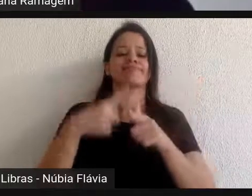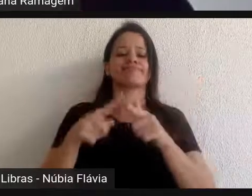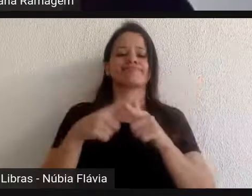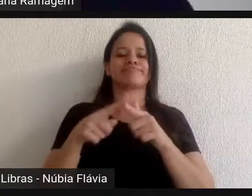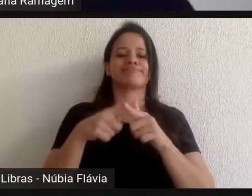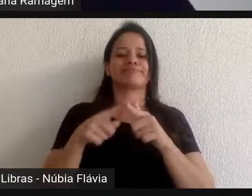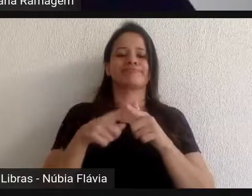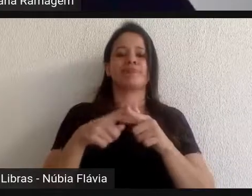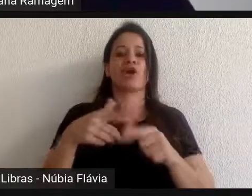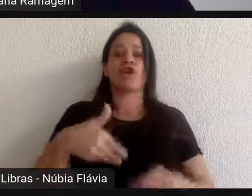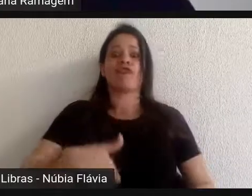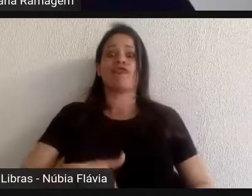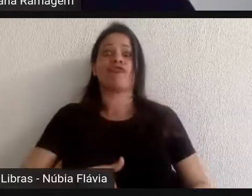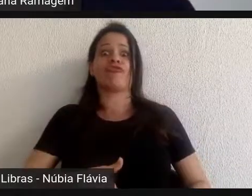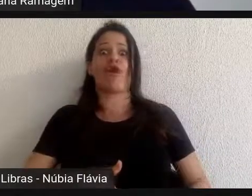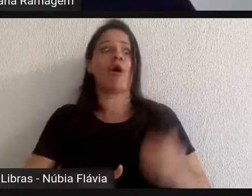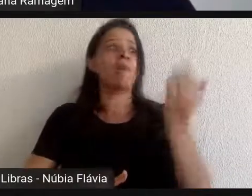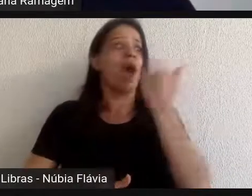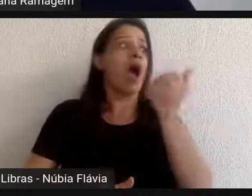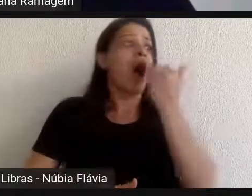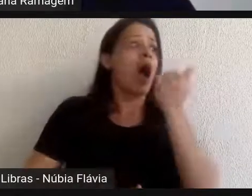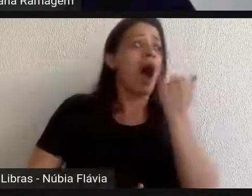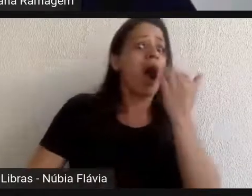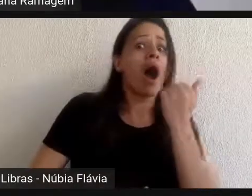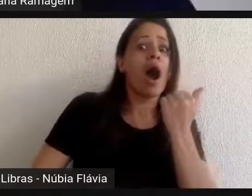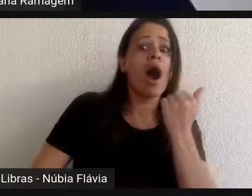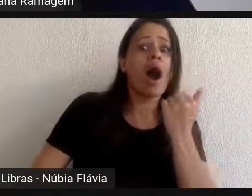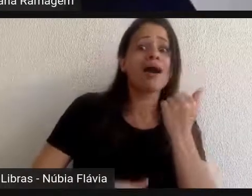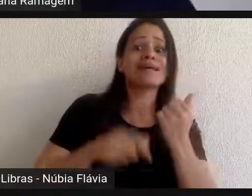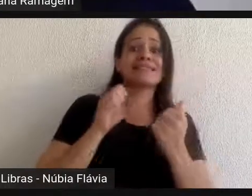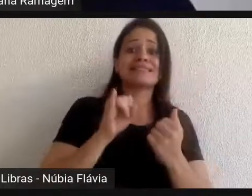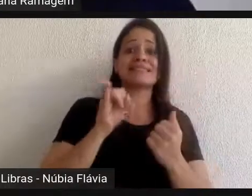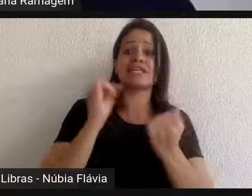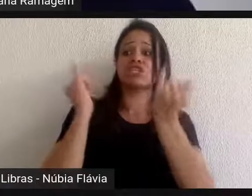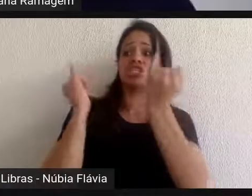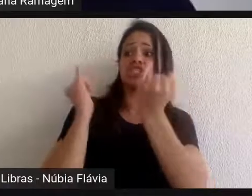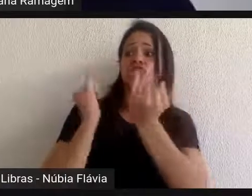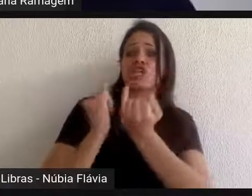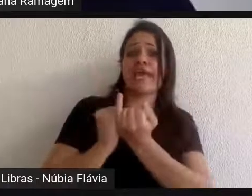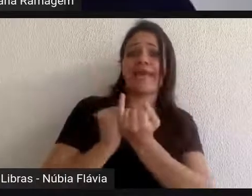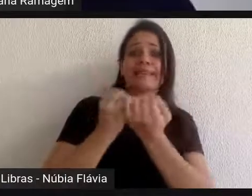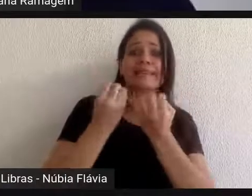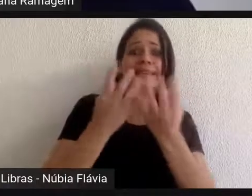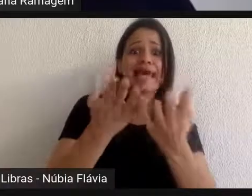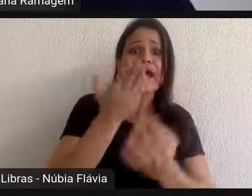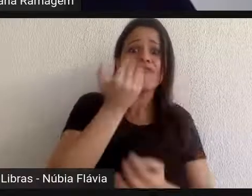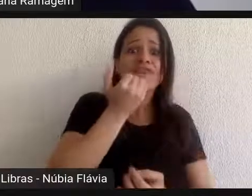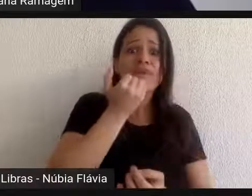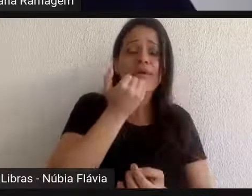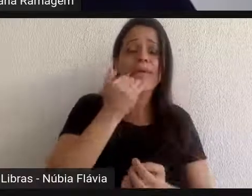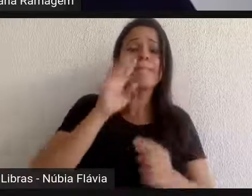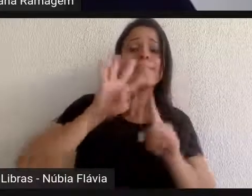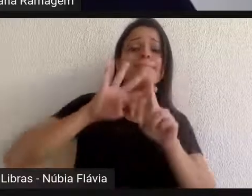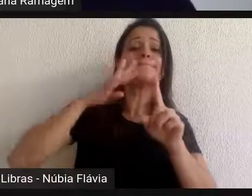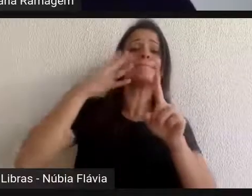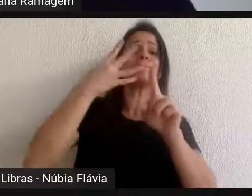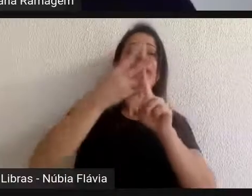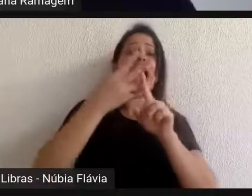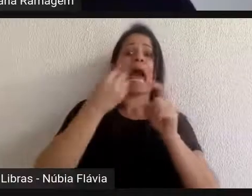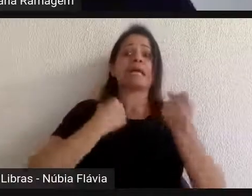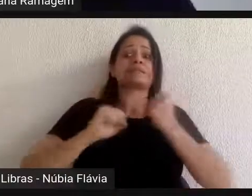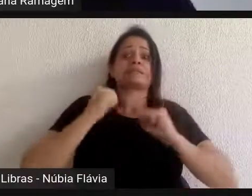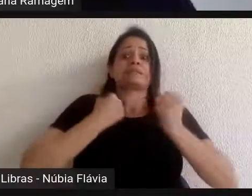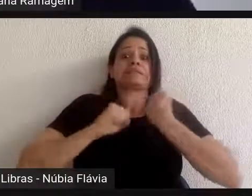junto a fome com a vontade de comer, né? Eu junto a fome da dieta restritiva com a ansiedade de